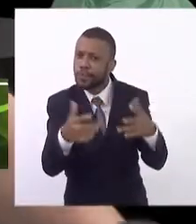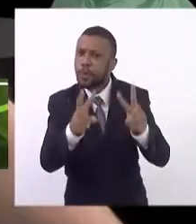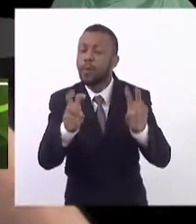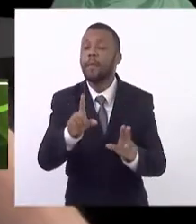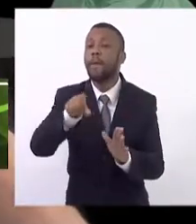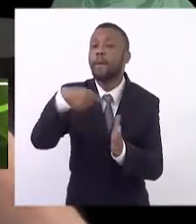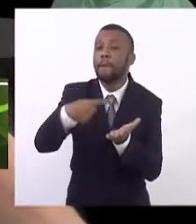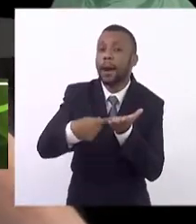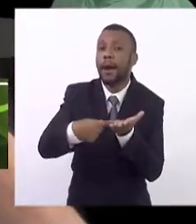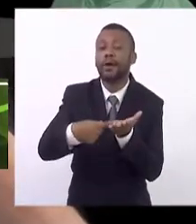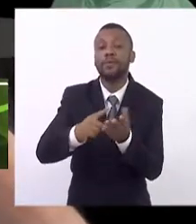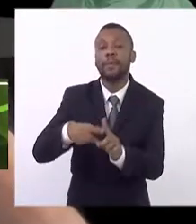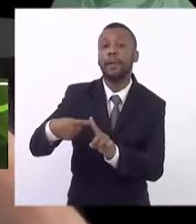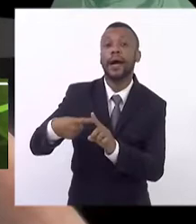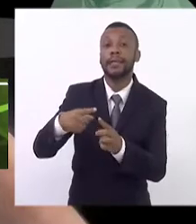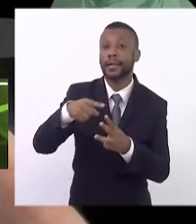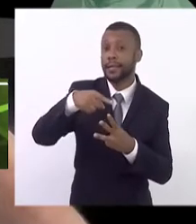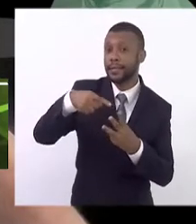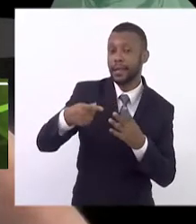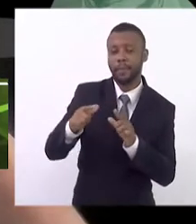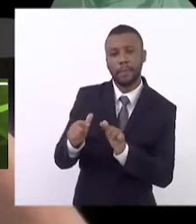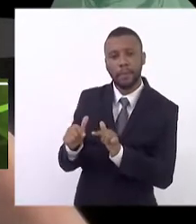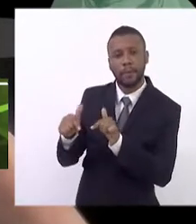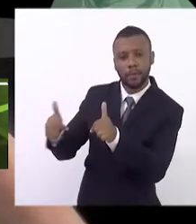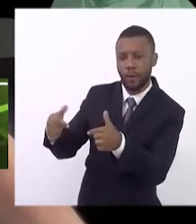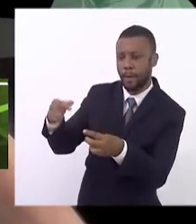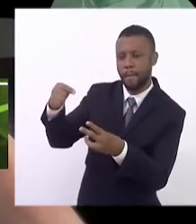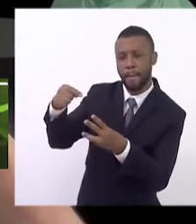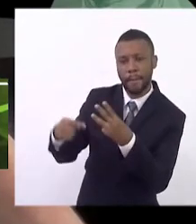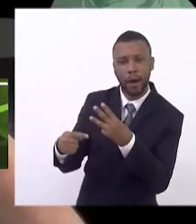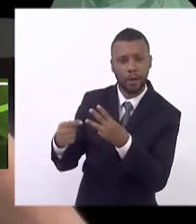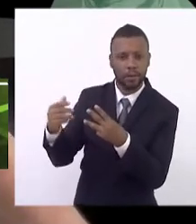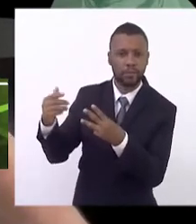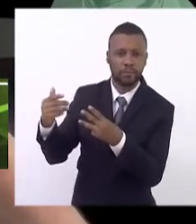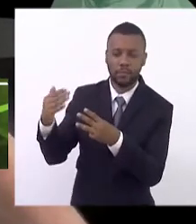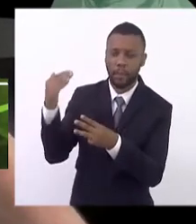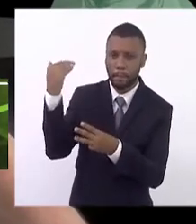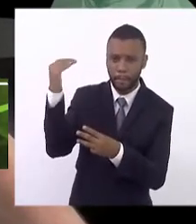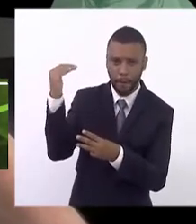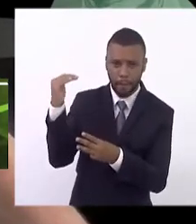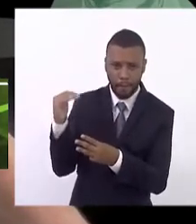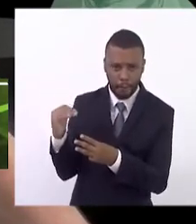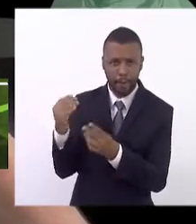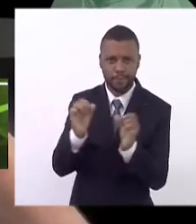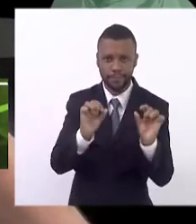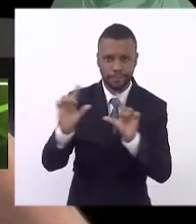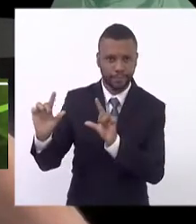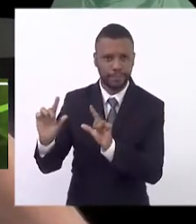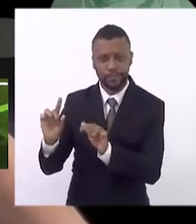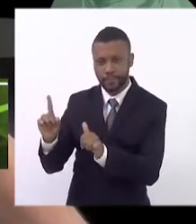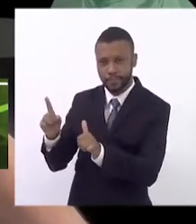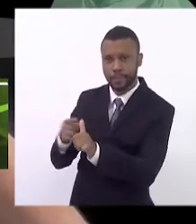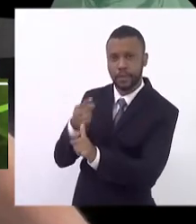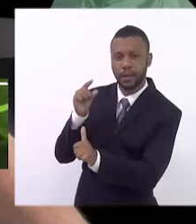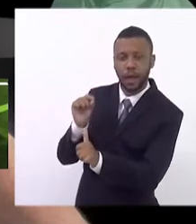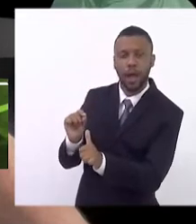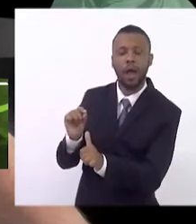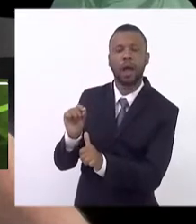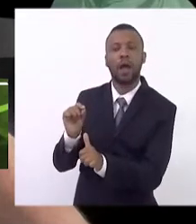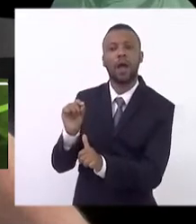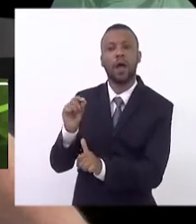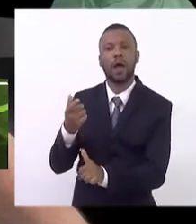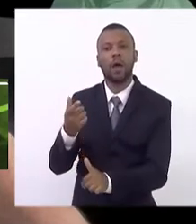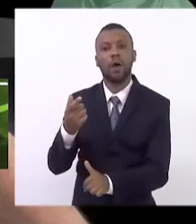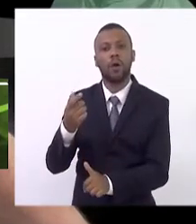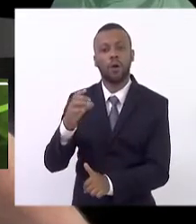as três ações estão elencadas ali, que é o assentamento do tronco coletor Faria